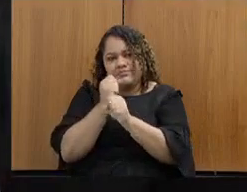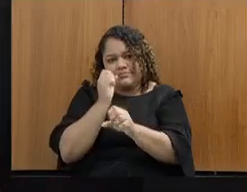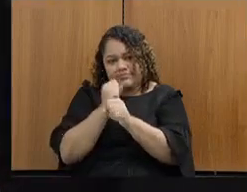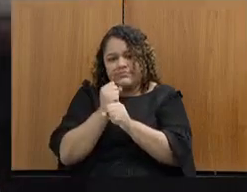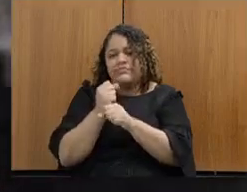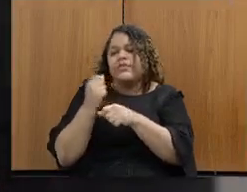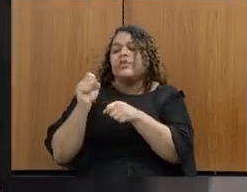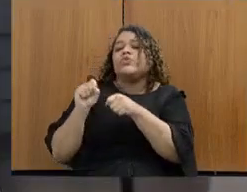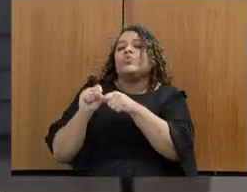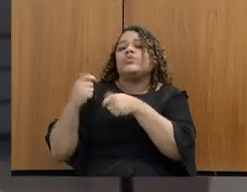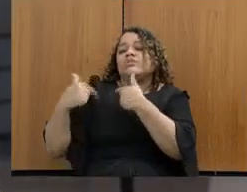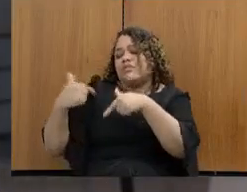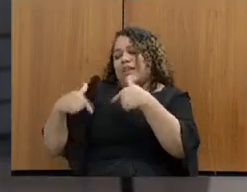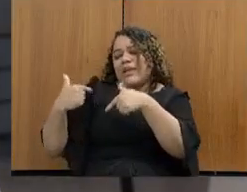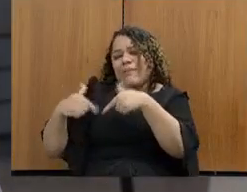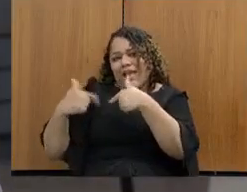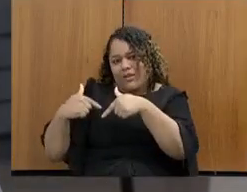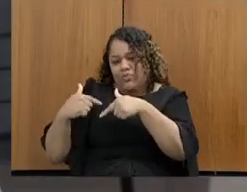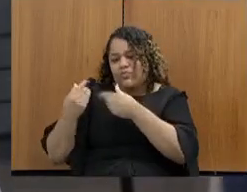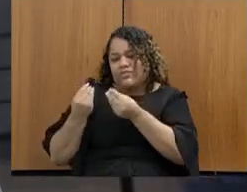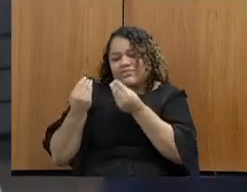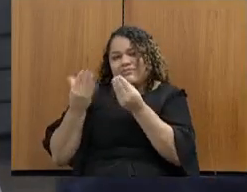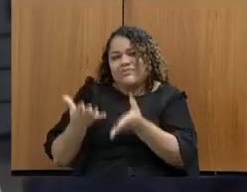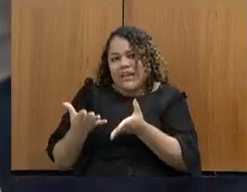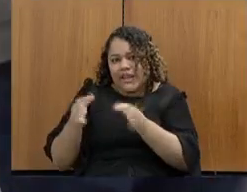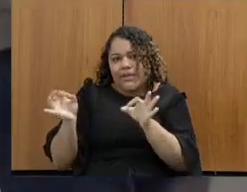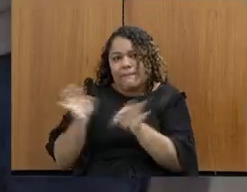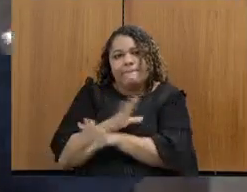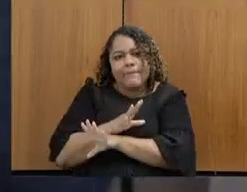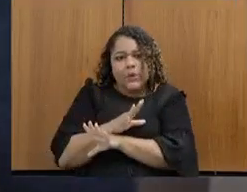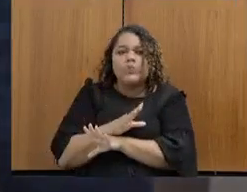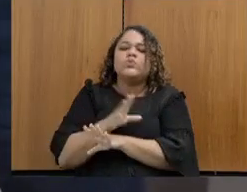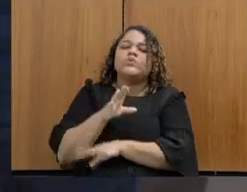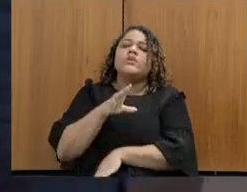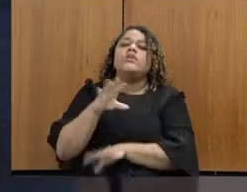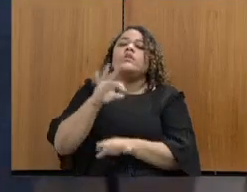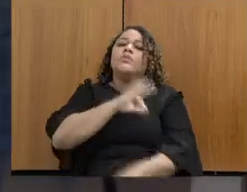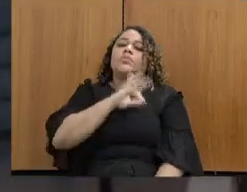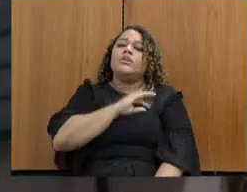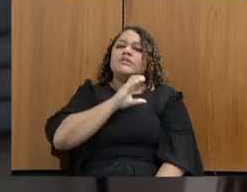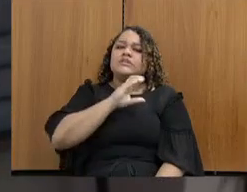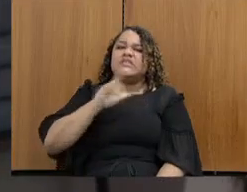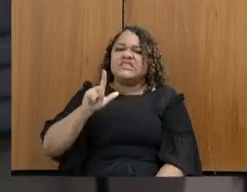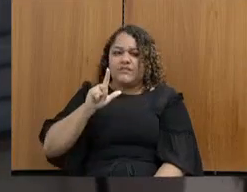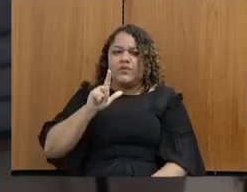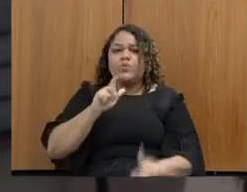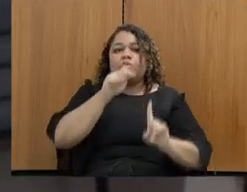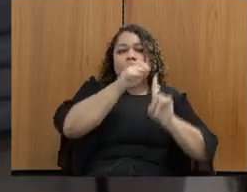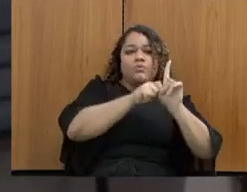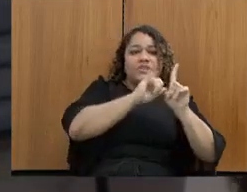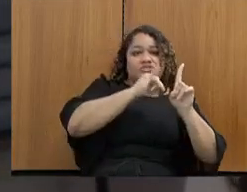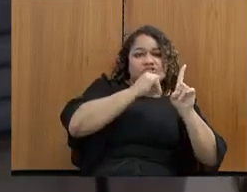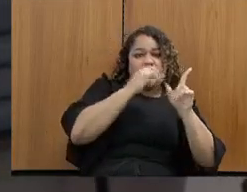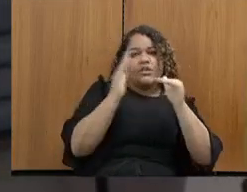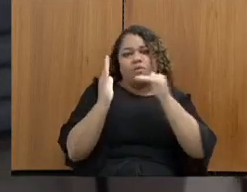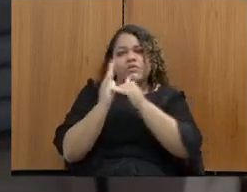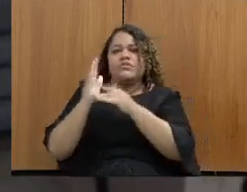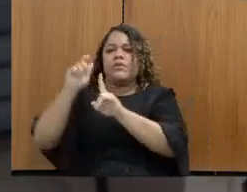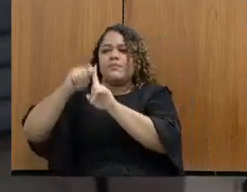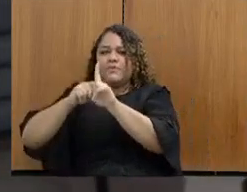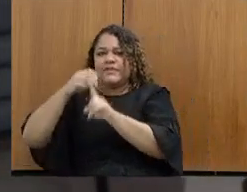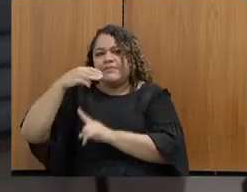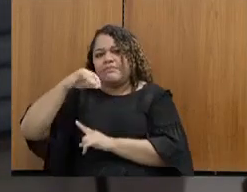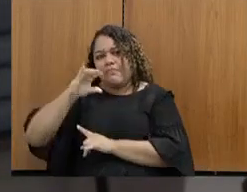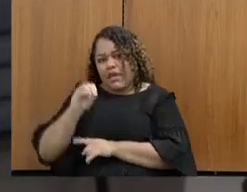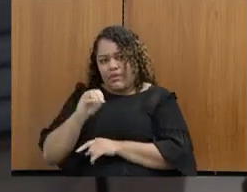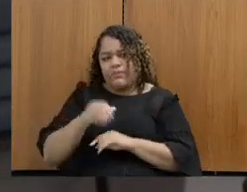né e das entregas feitas pela Polícia Civil de Minas Gerais de Janeiro a Maio é importante Nossa alientarmos